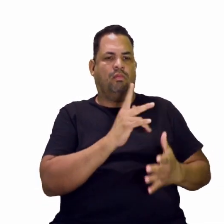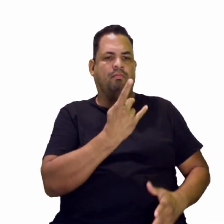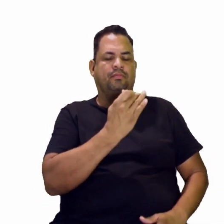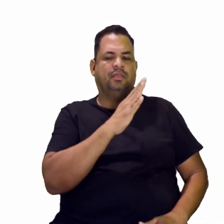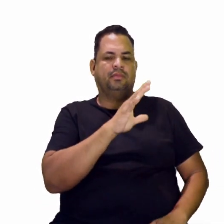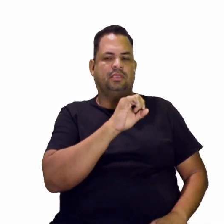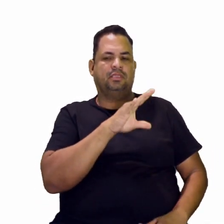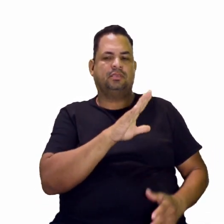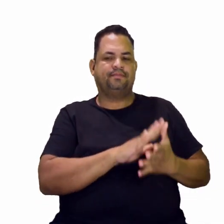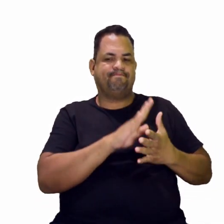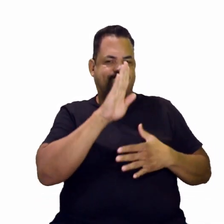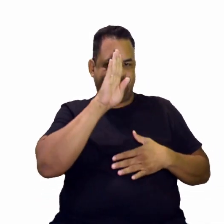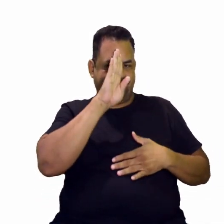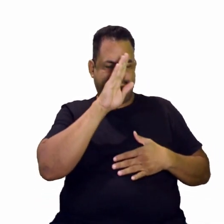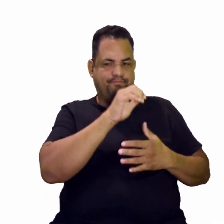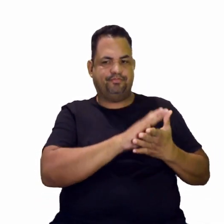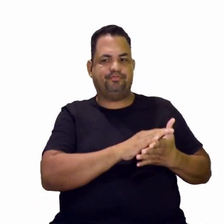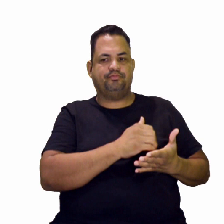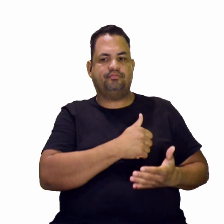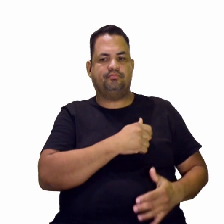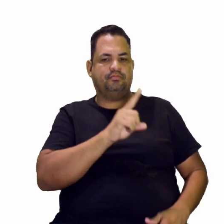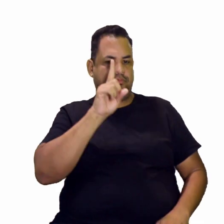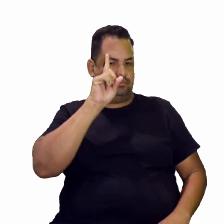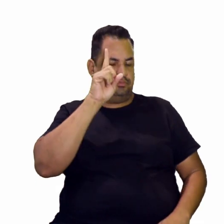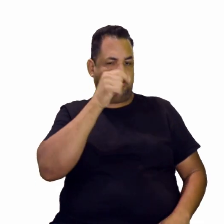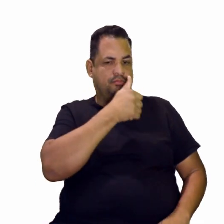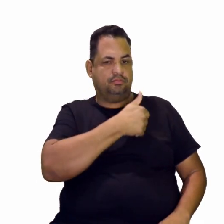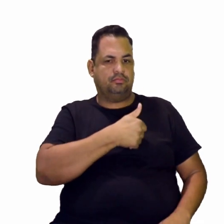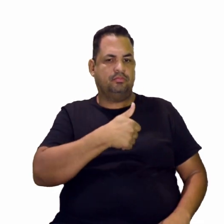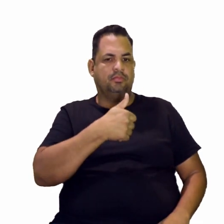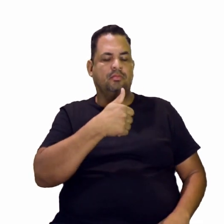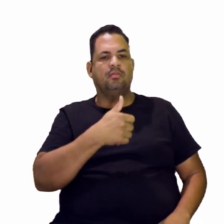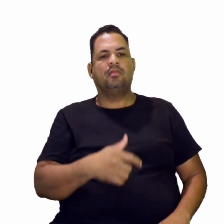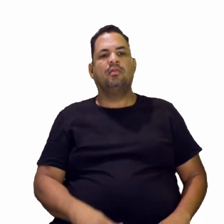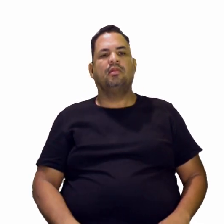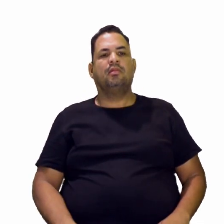hábitat ideal para esse indivíduo, tá bom?